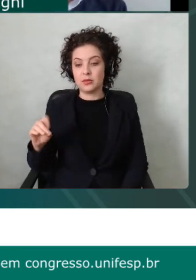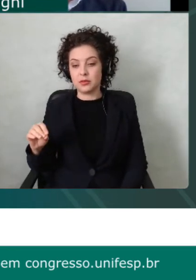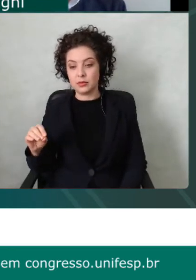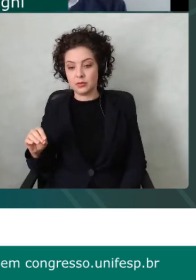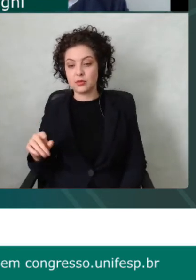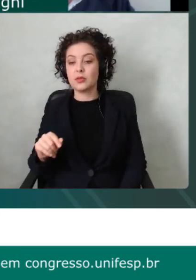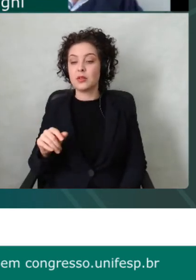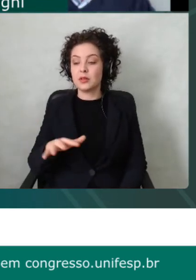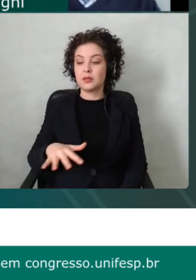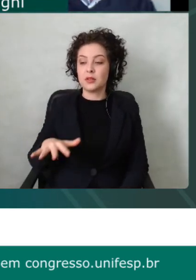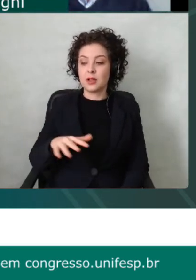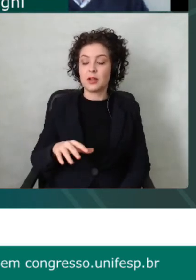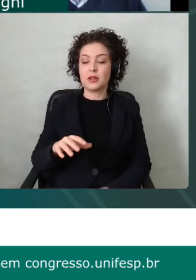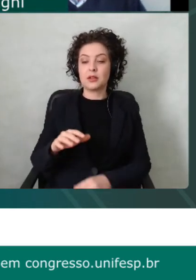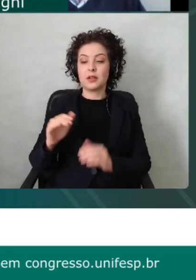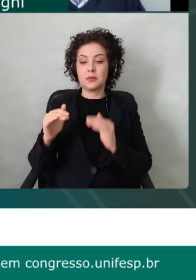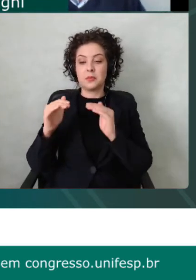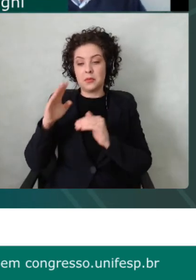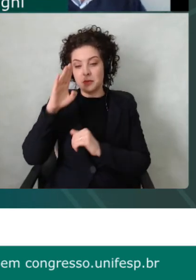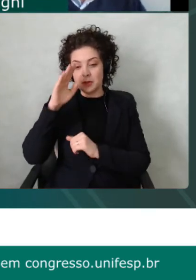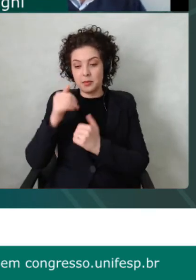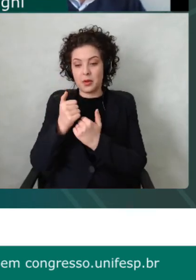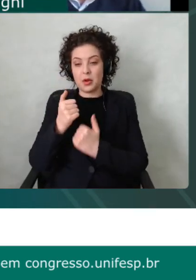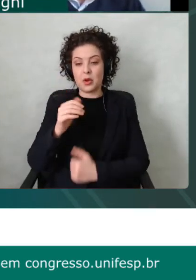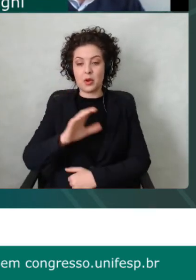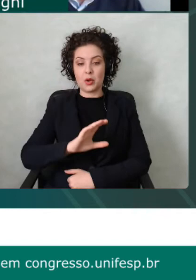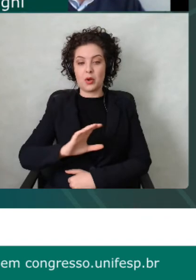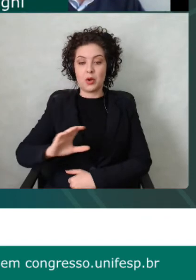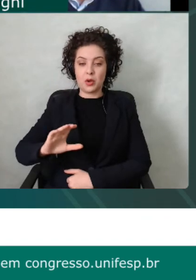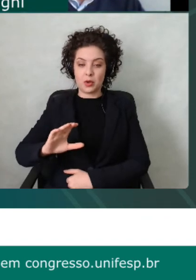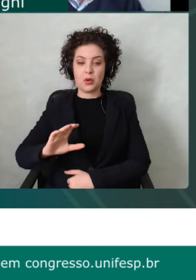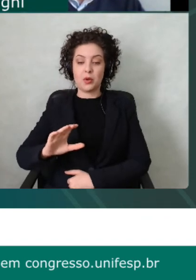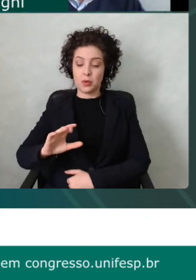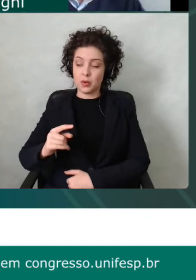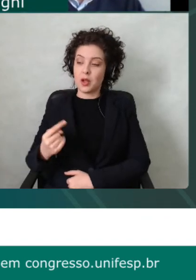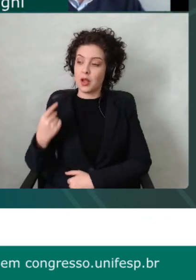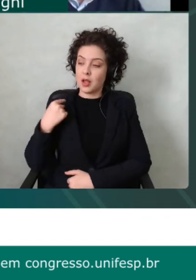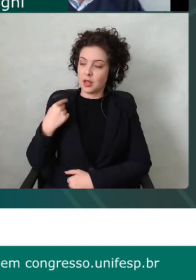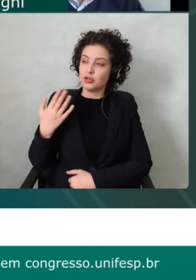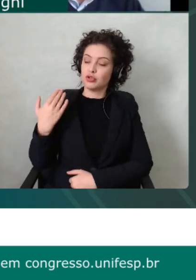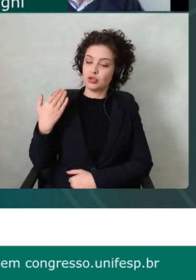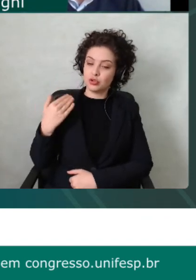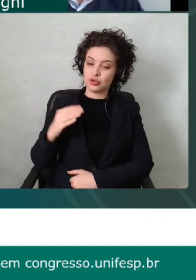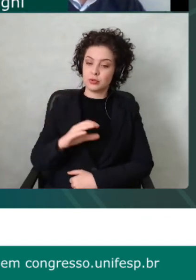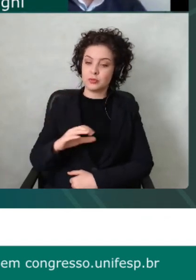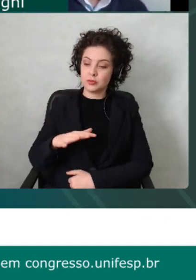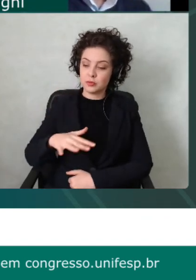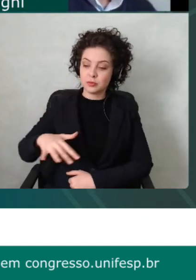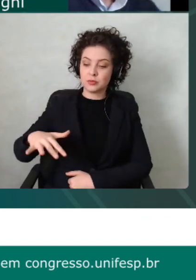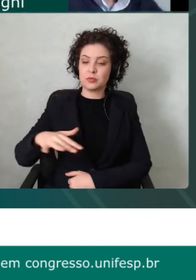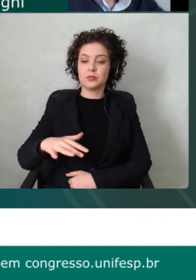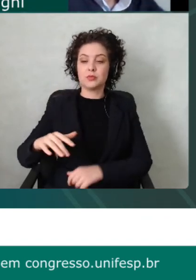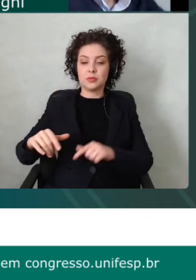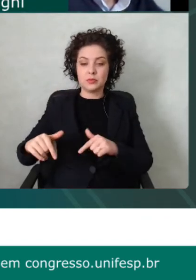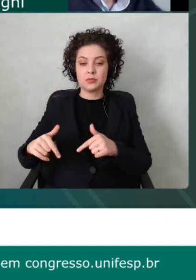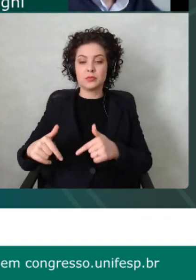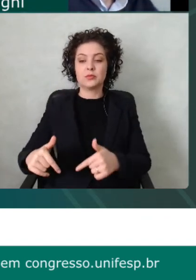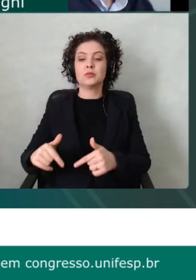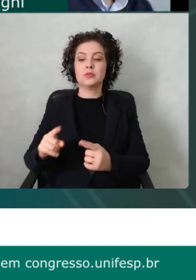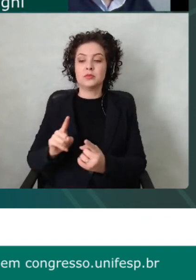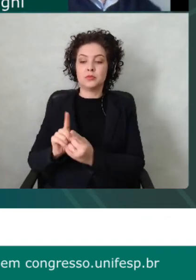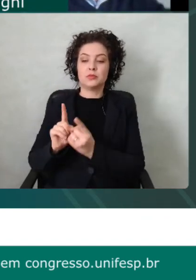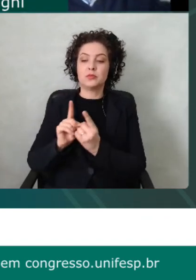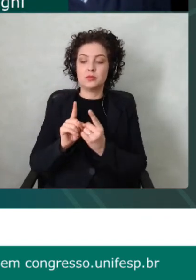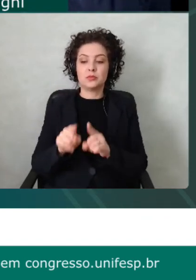infectologia, coordenador foi um dos coordenadores aqui de toda a linha de frente, do grupo